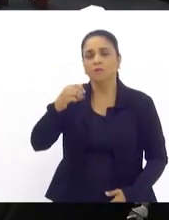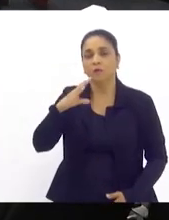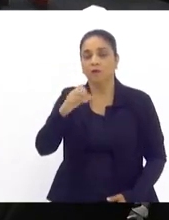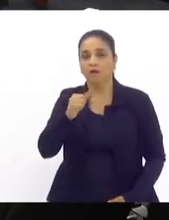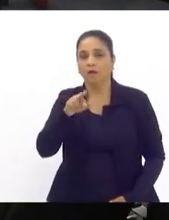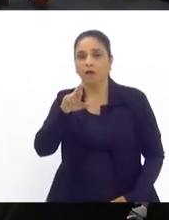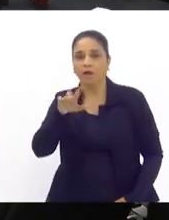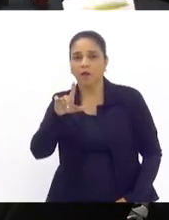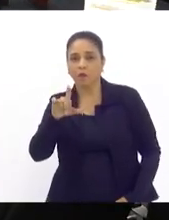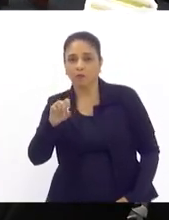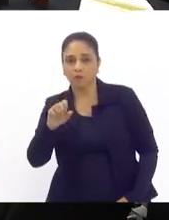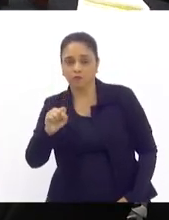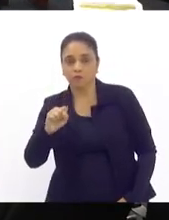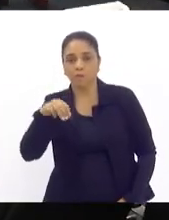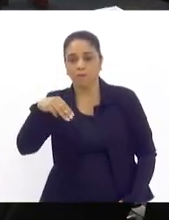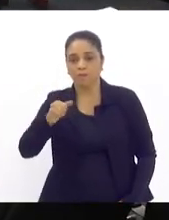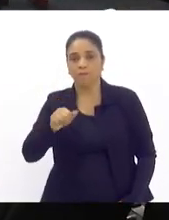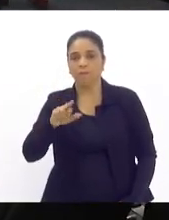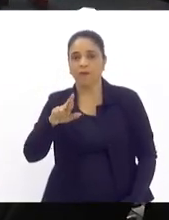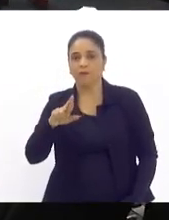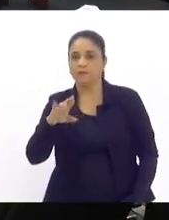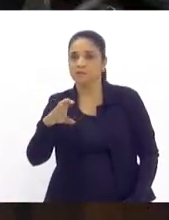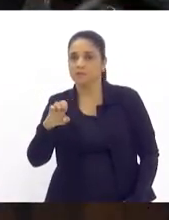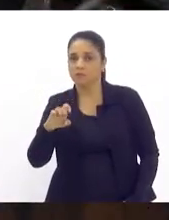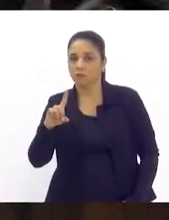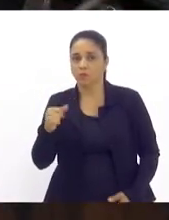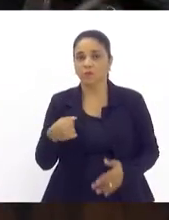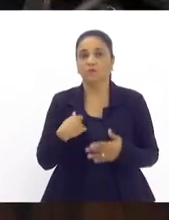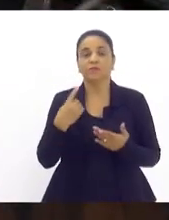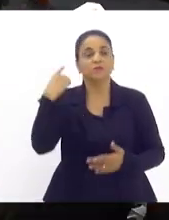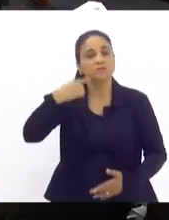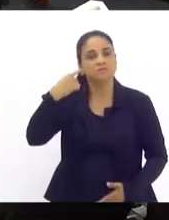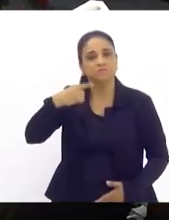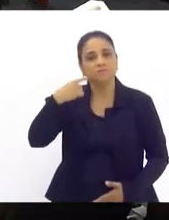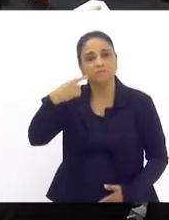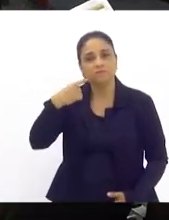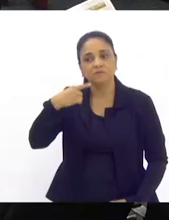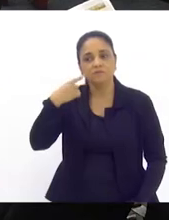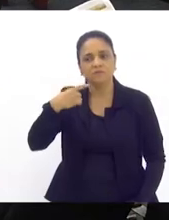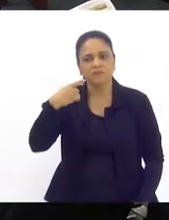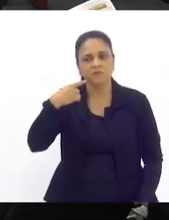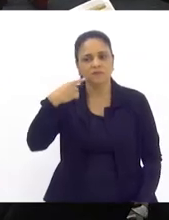Carlos Macedo, presente, para emitir parecer? Deputado Douglas Ruas.